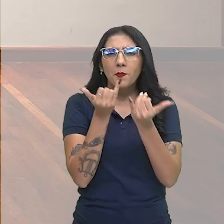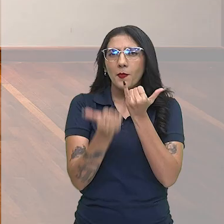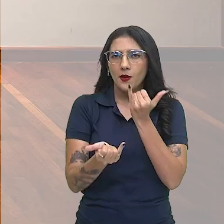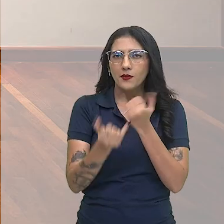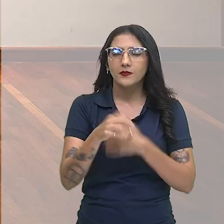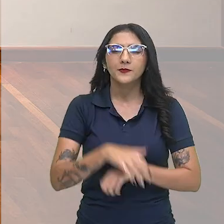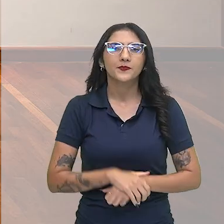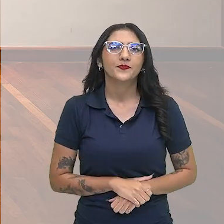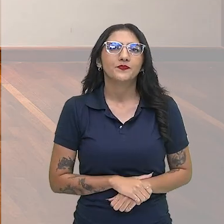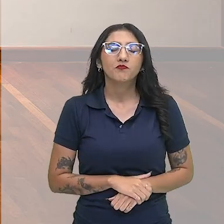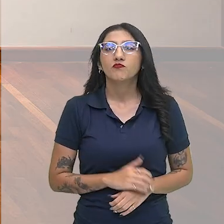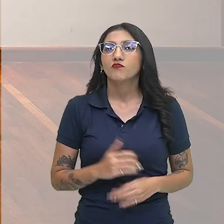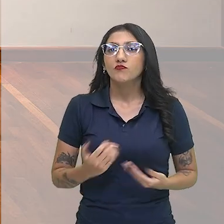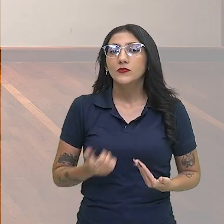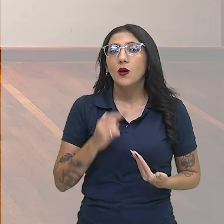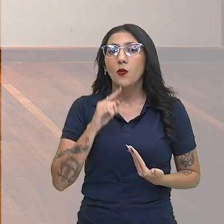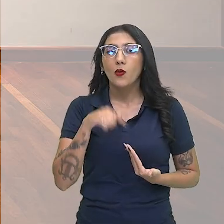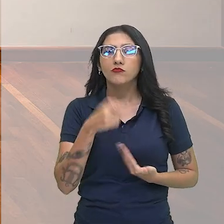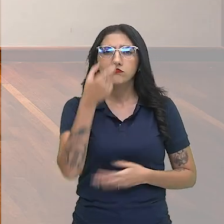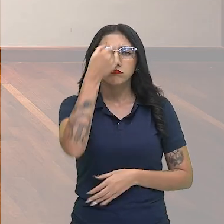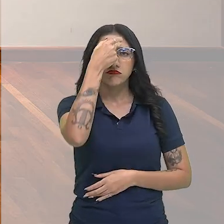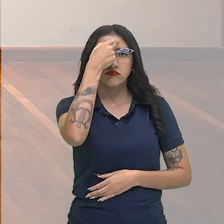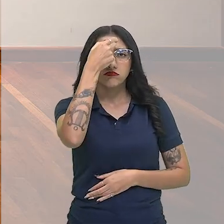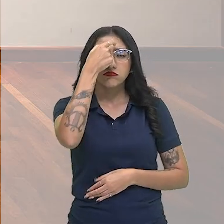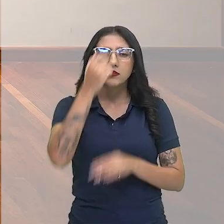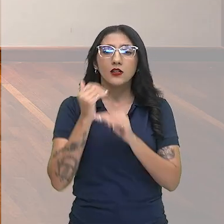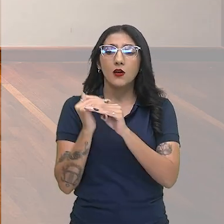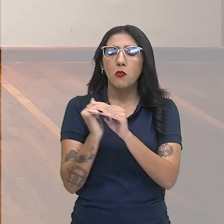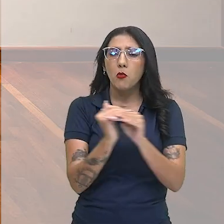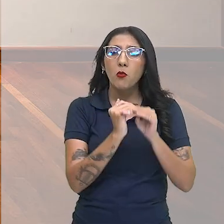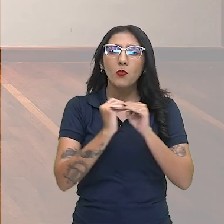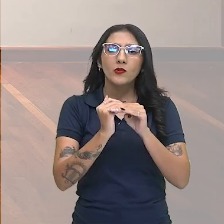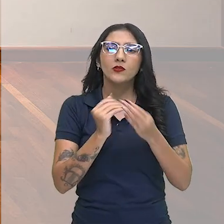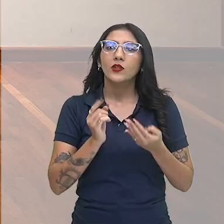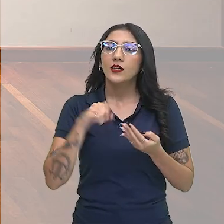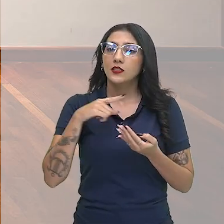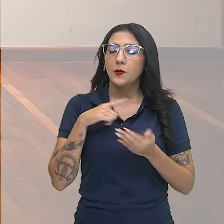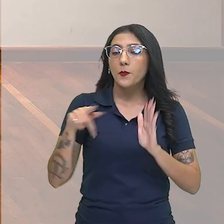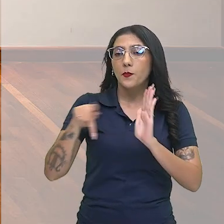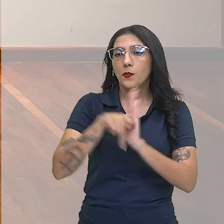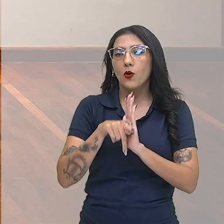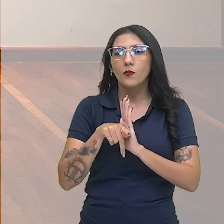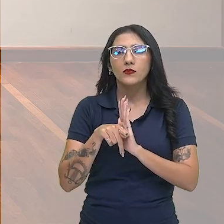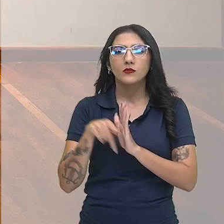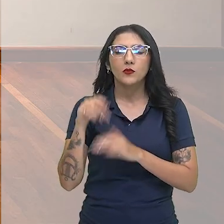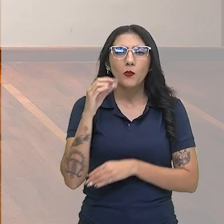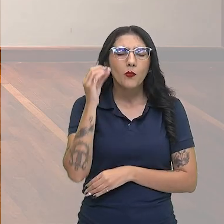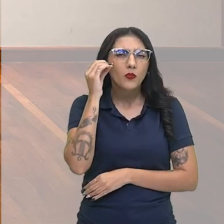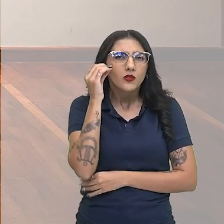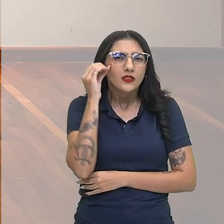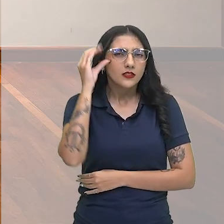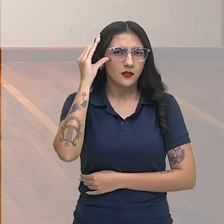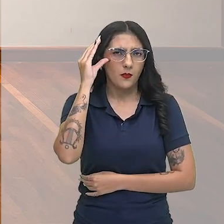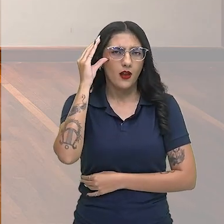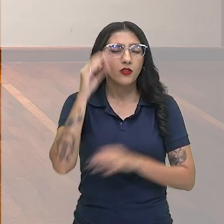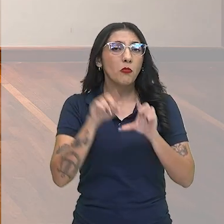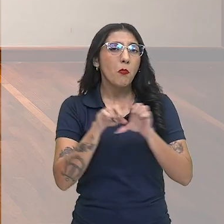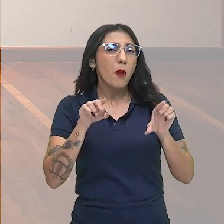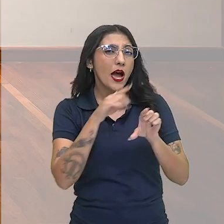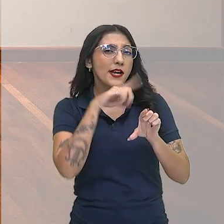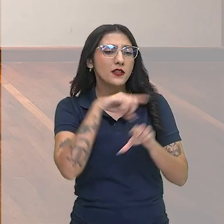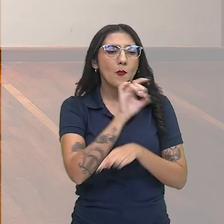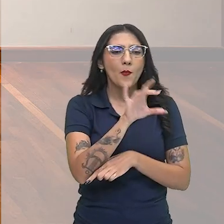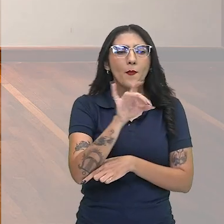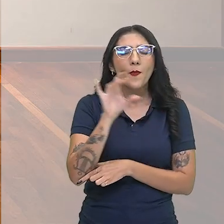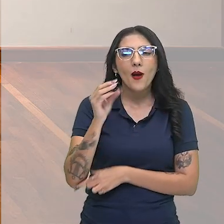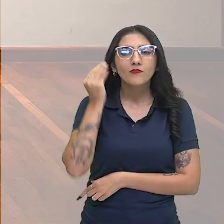O senso comum, ele é um tipo de conhecimento que se desenvolve a partir das experiências de vida